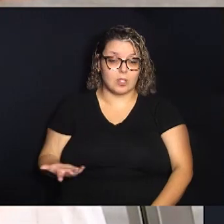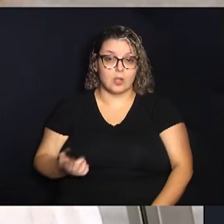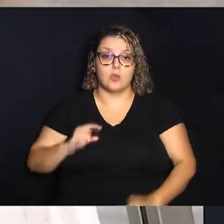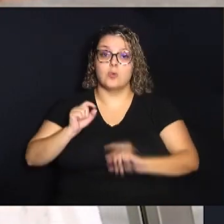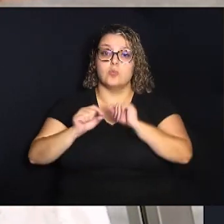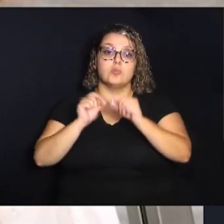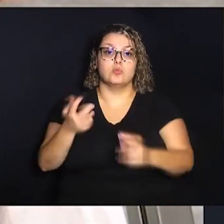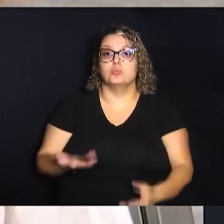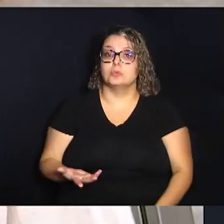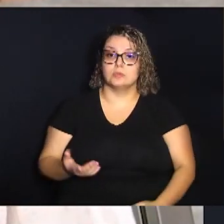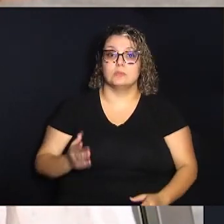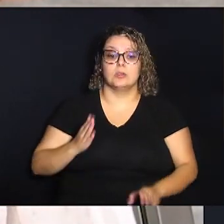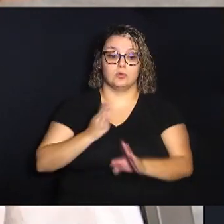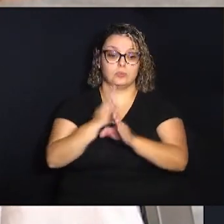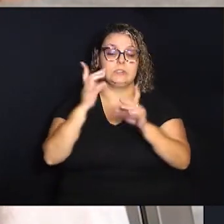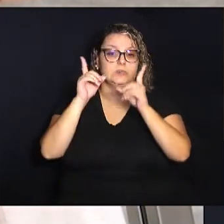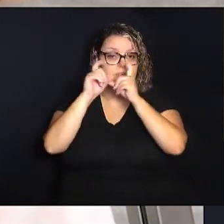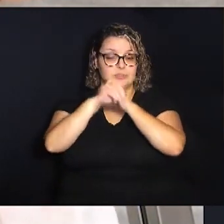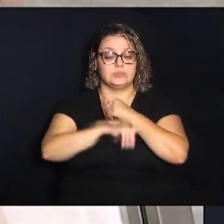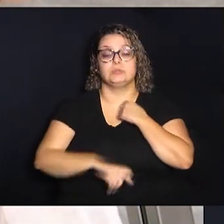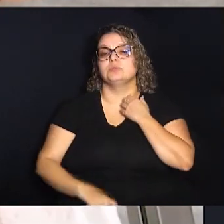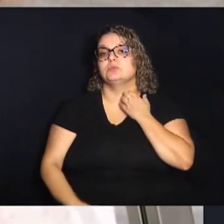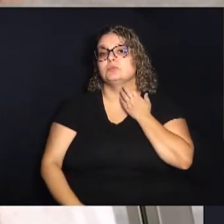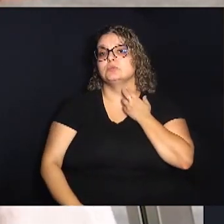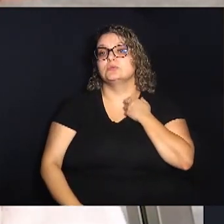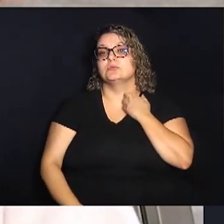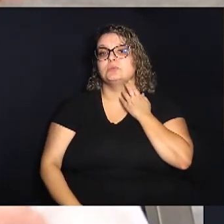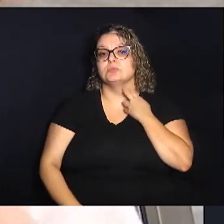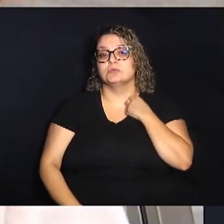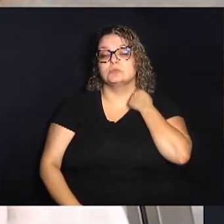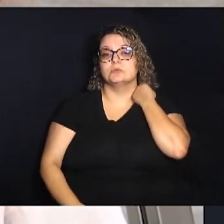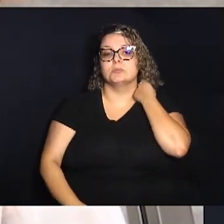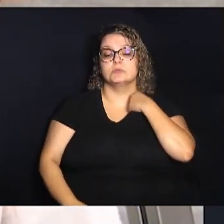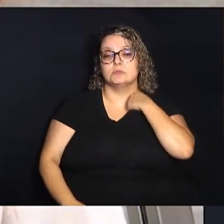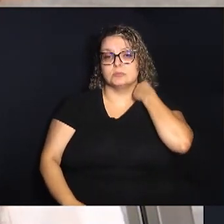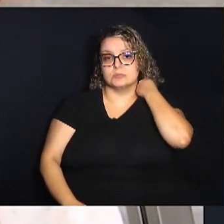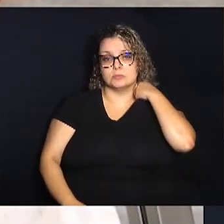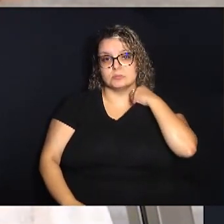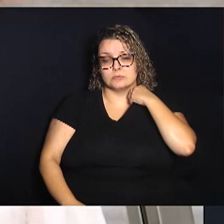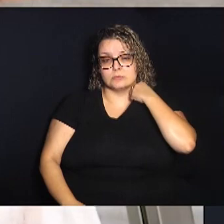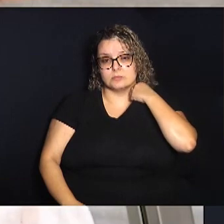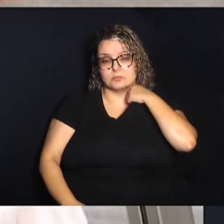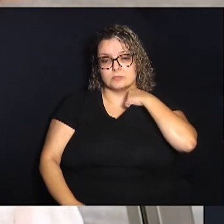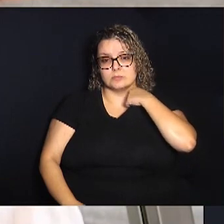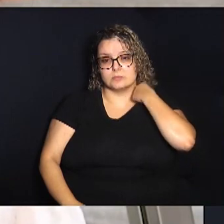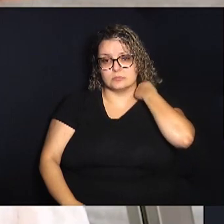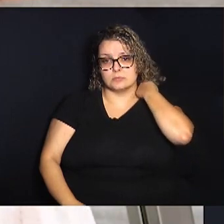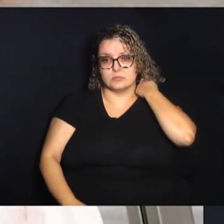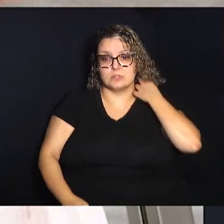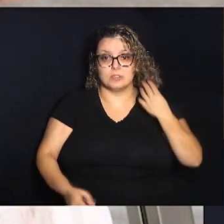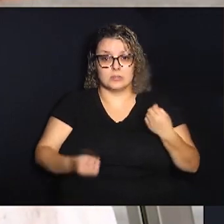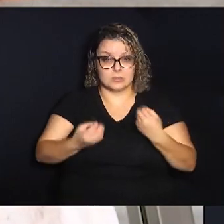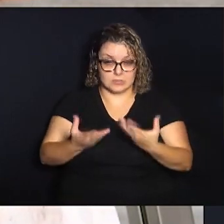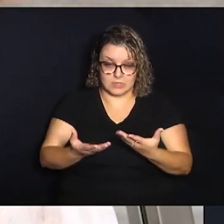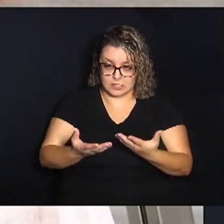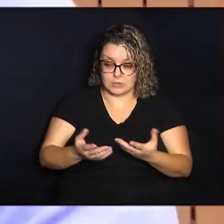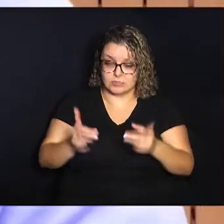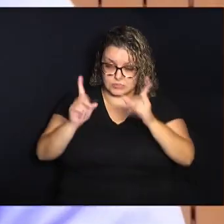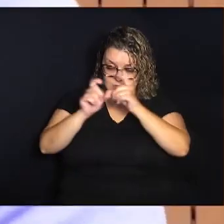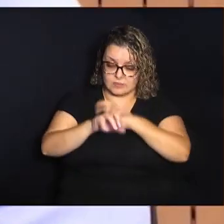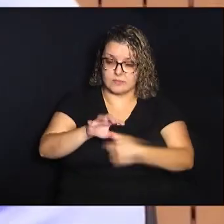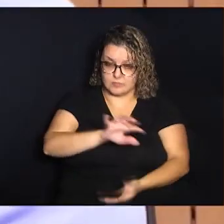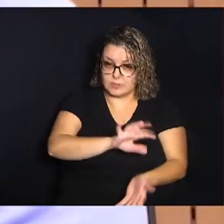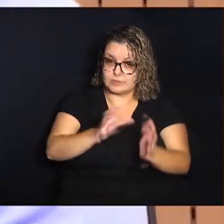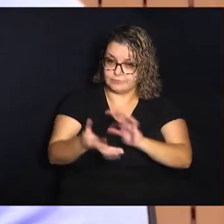de desafio, né, desafios trazidos por essa reforma do ensino médio,